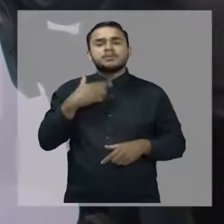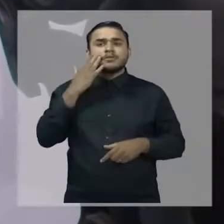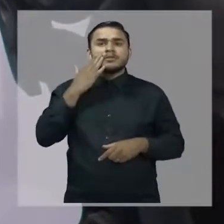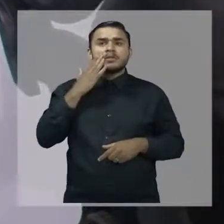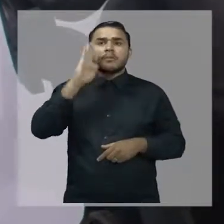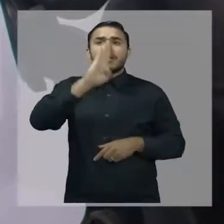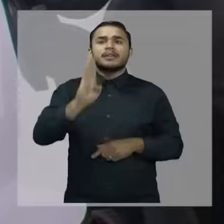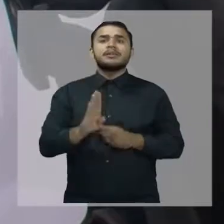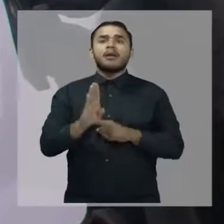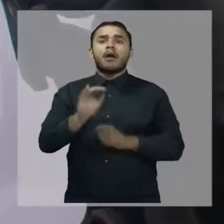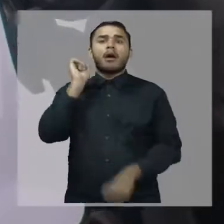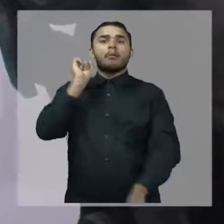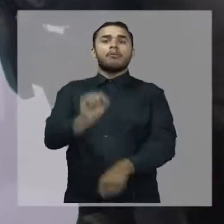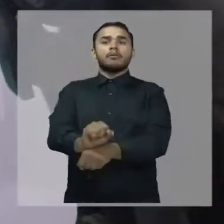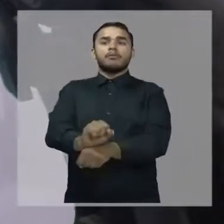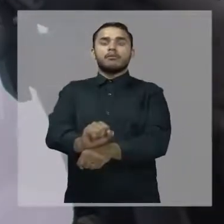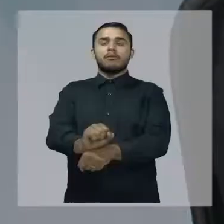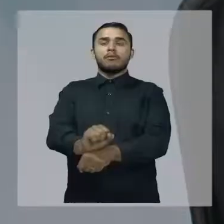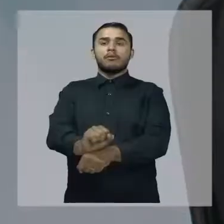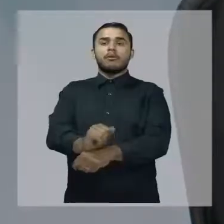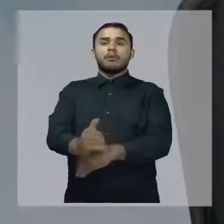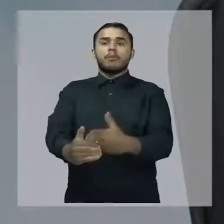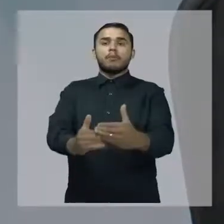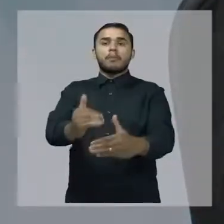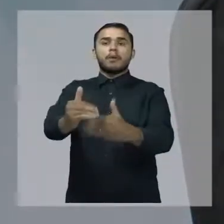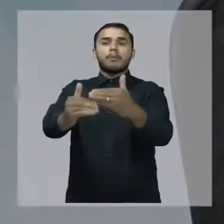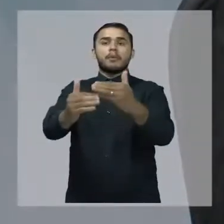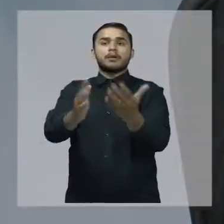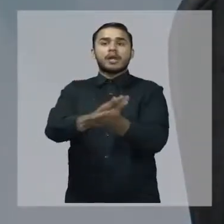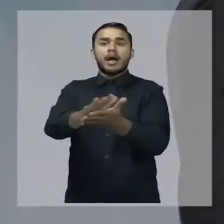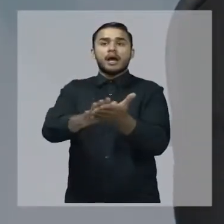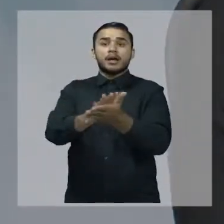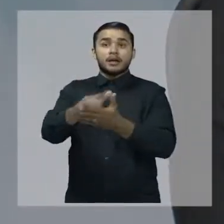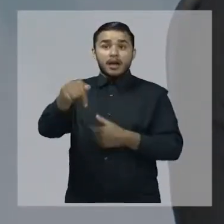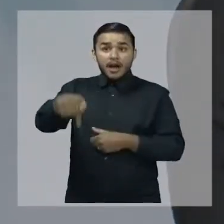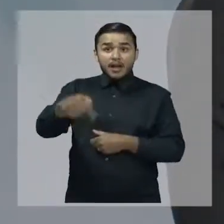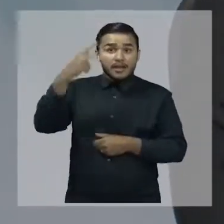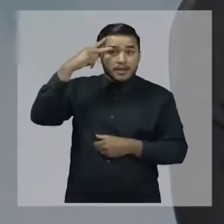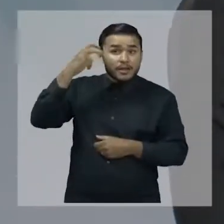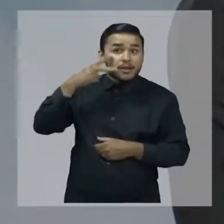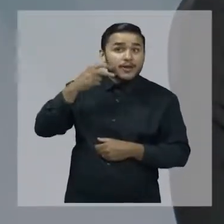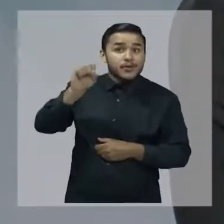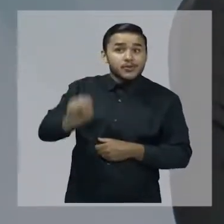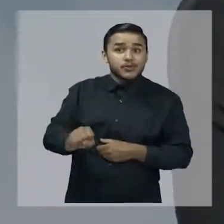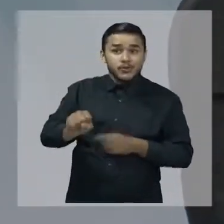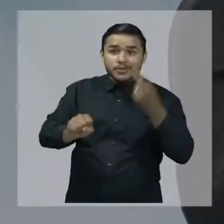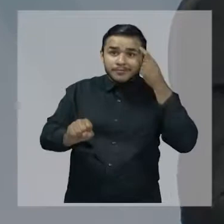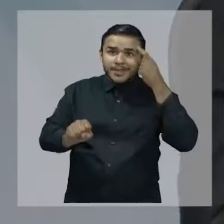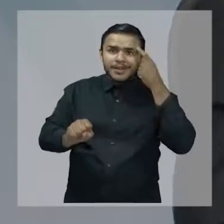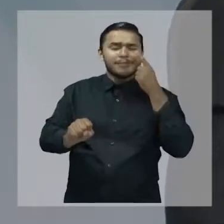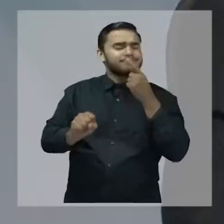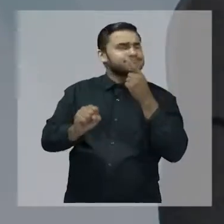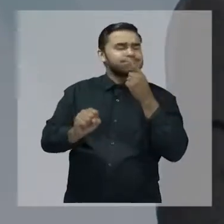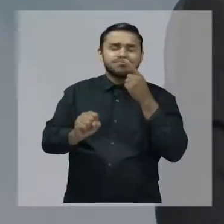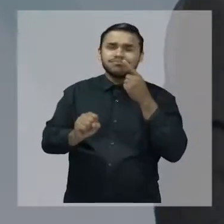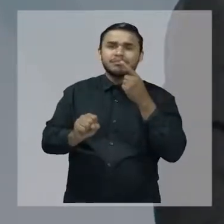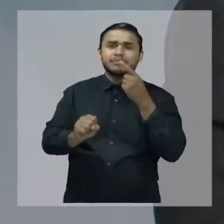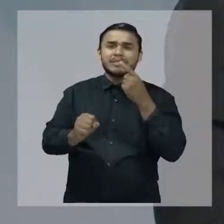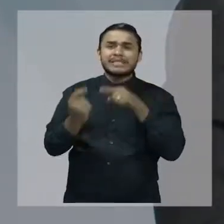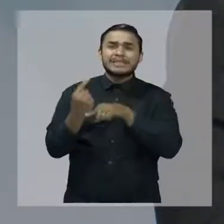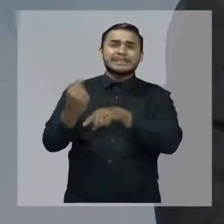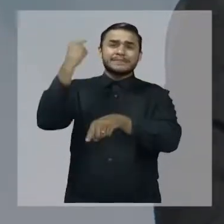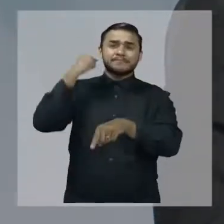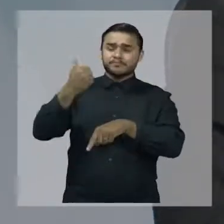estamos há 30 anos sem crescer. O Brasil hoje era para ser uma Coreia do Sul. A Coreia era exatamente, na data de 5 de outubro